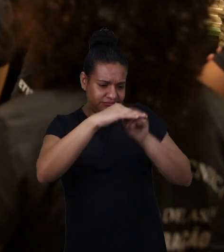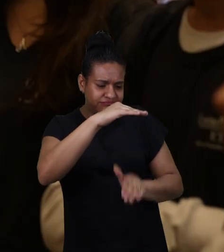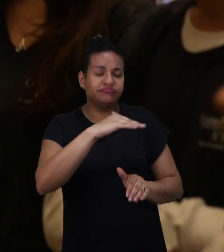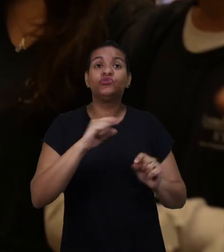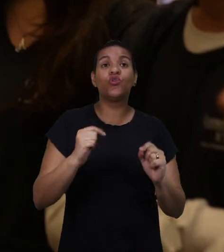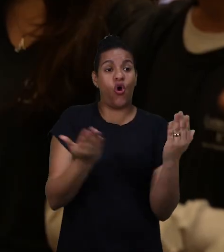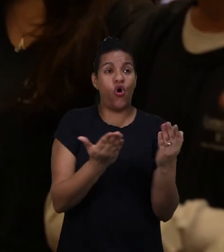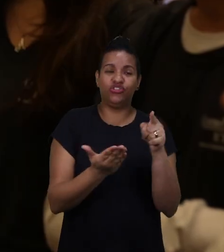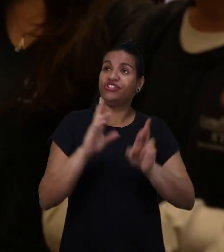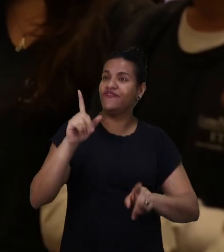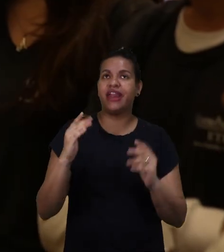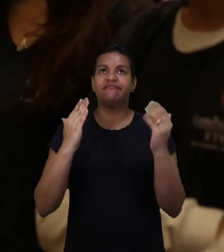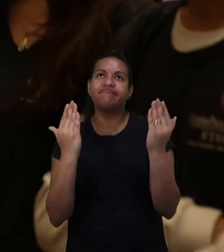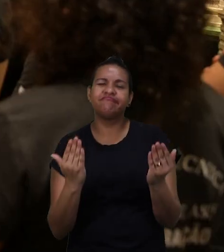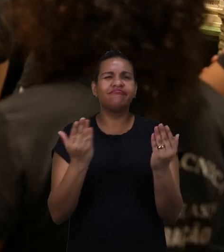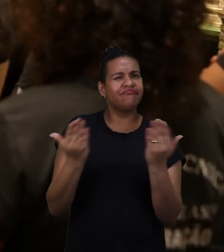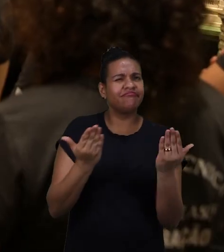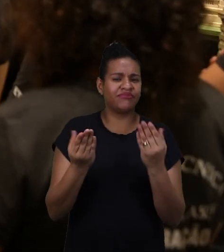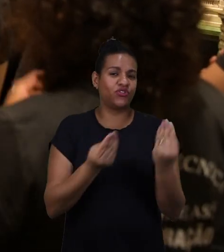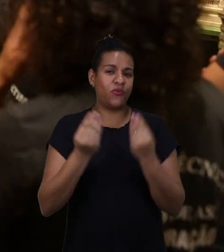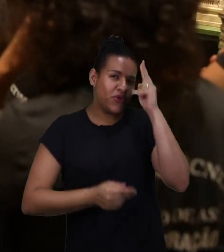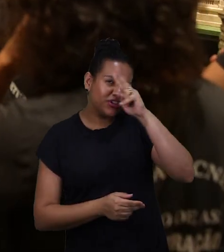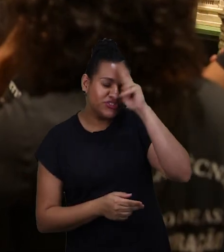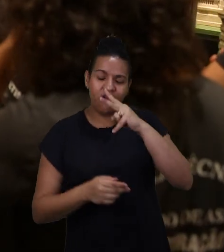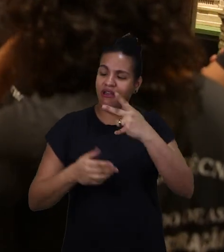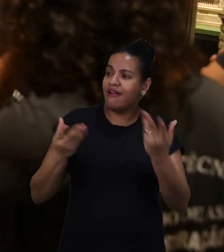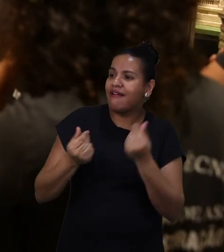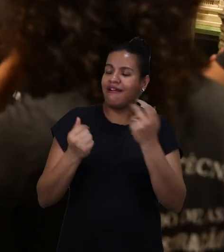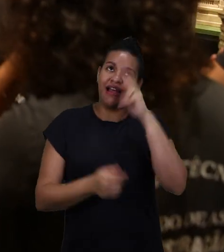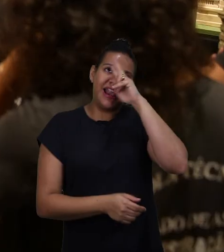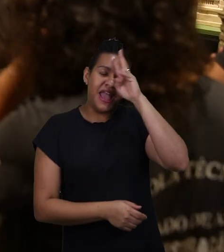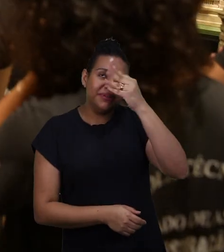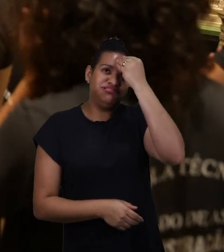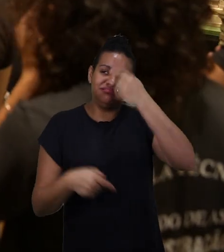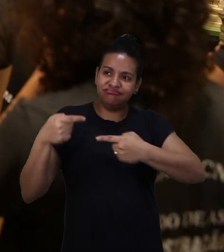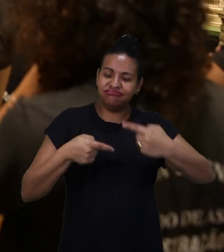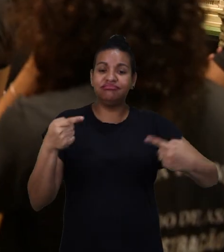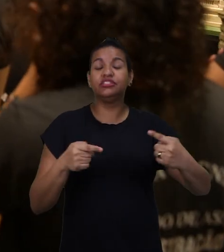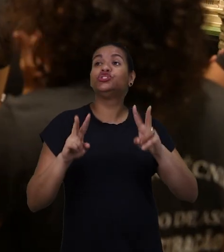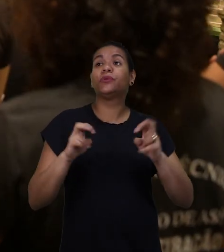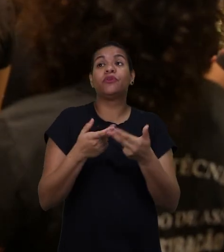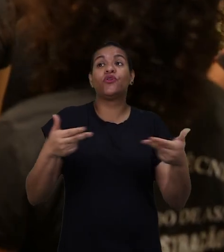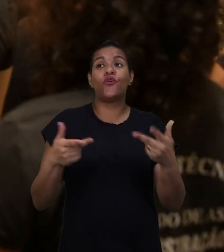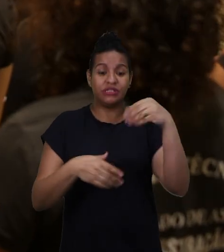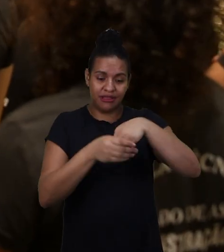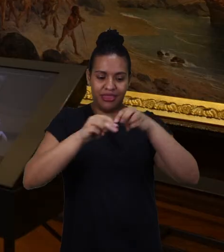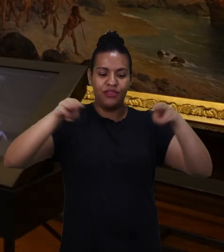para que a gente consiga comparar as formas como a gente debate a nossa história através dos objetos que a gente guarda aqui